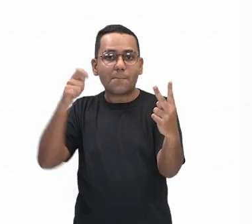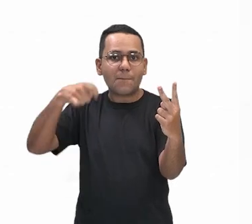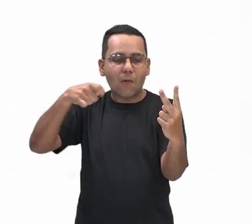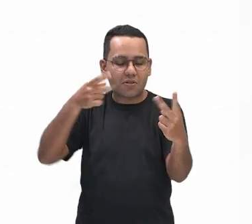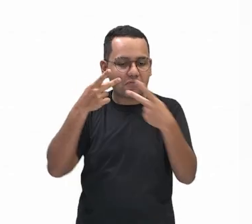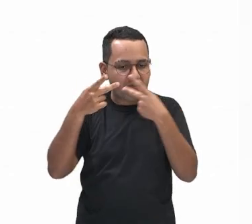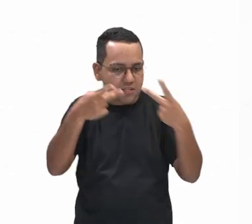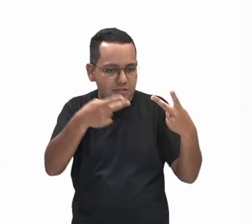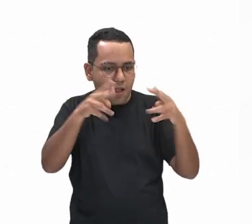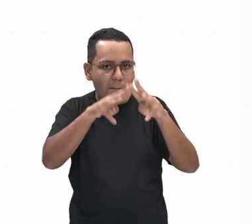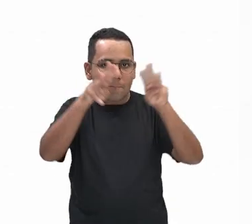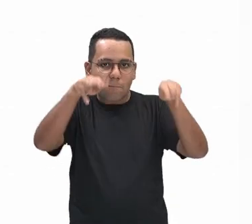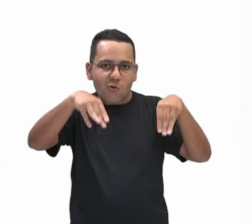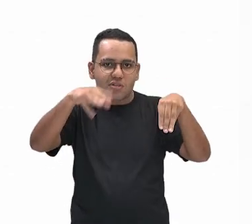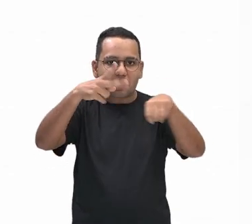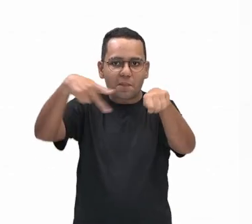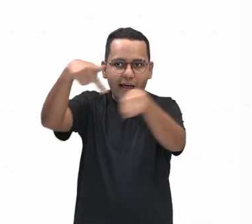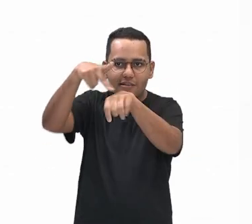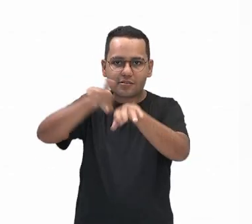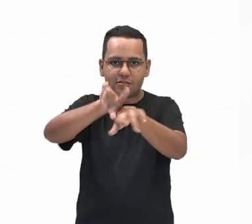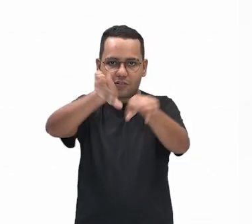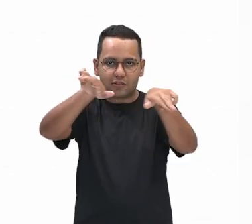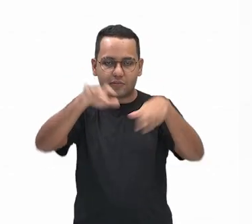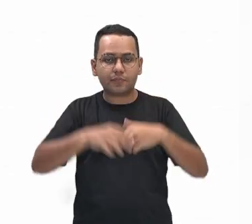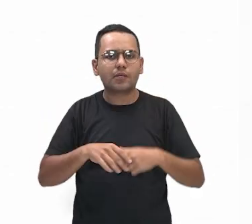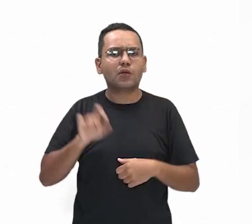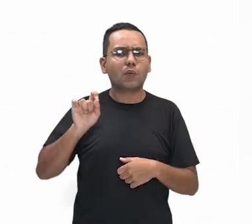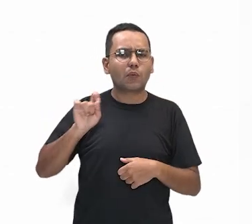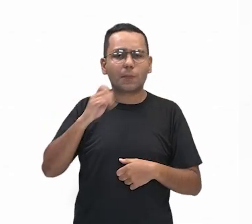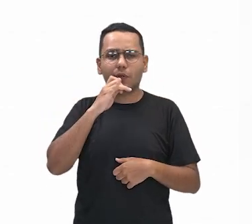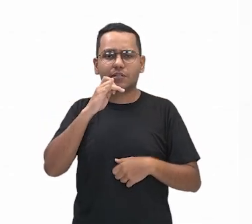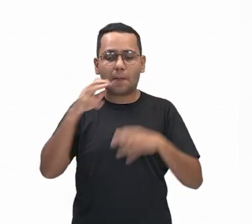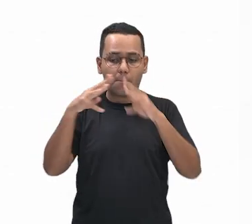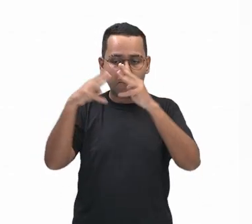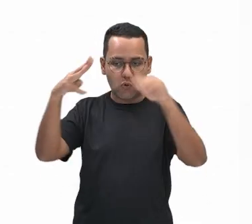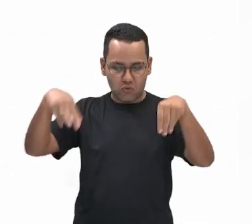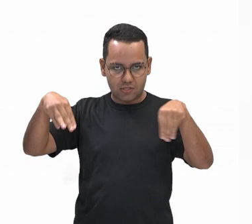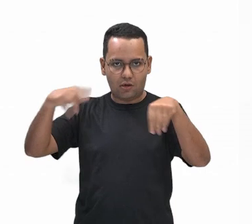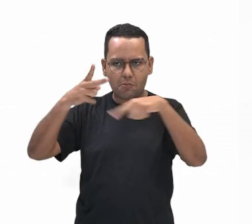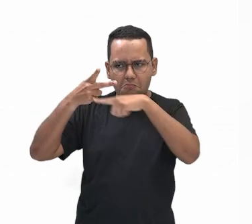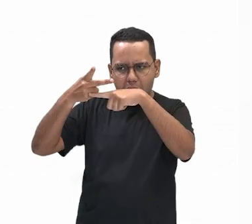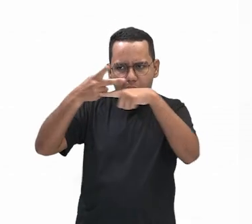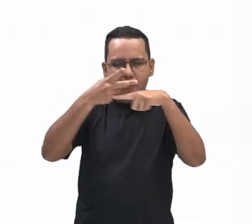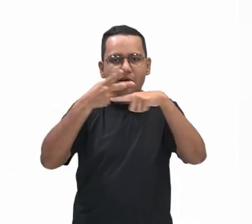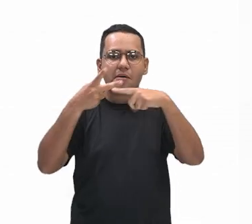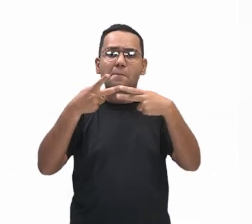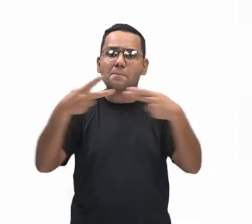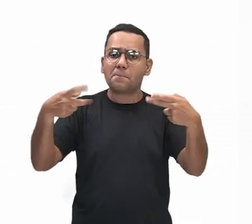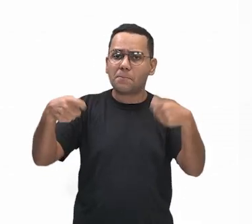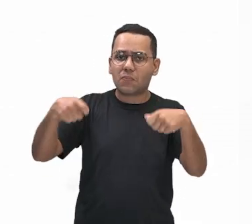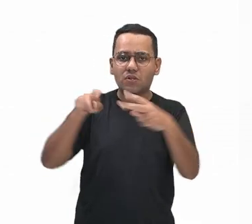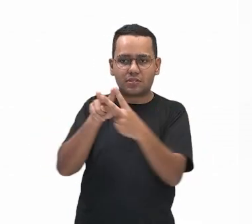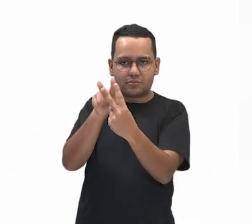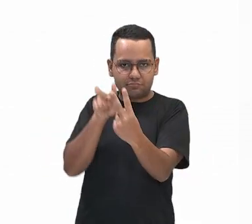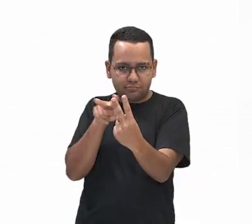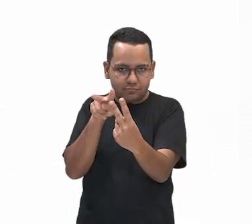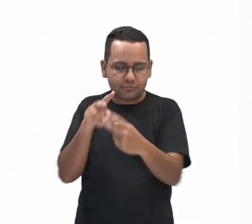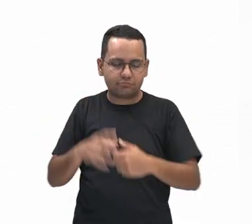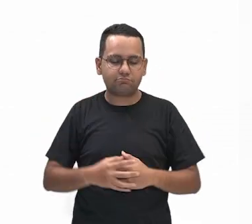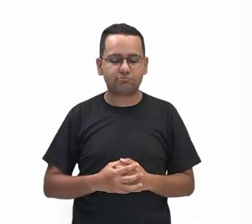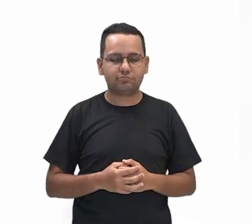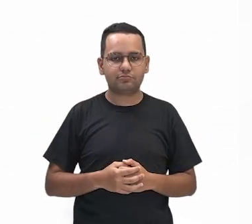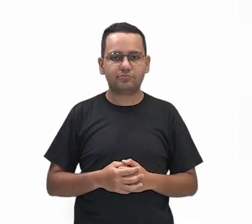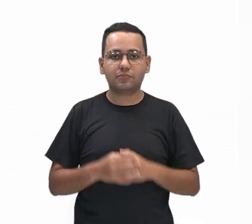museus virtuais são espaços interativos em que podemos conhecer patrimônios históricos, artísticos